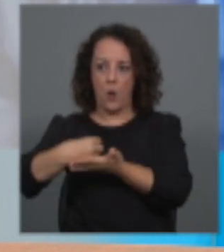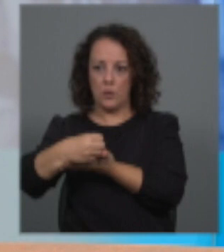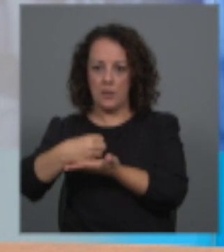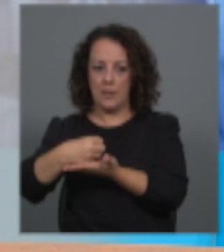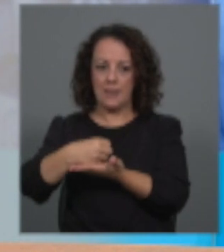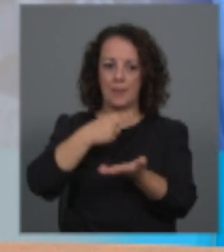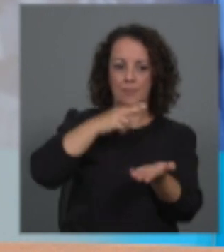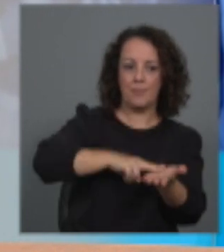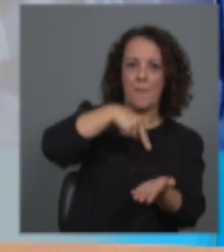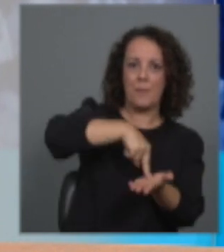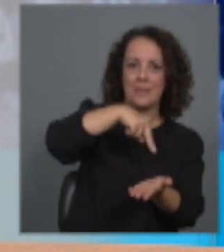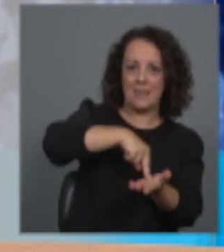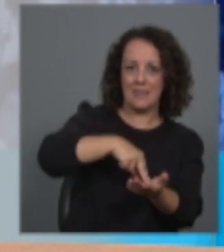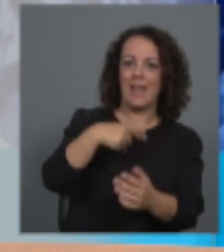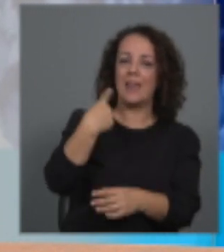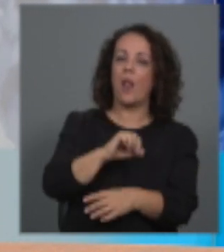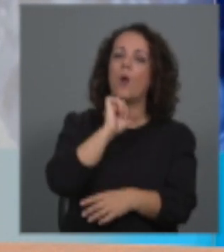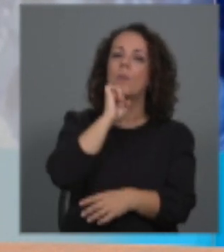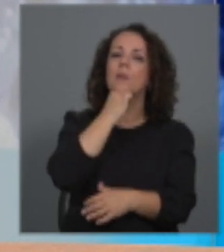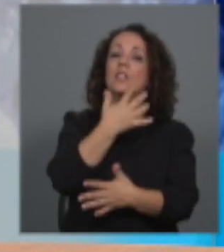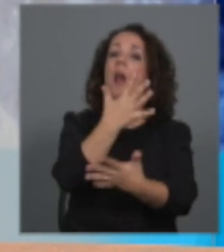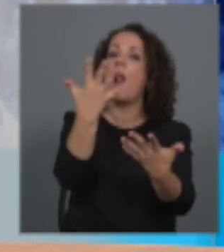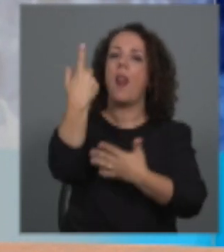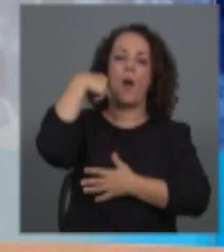presença do mistério em nós.